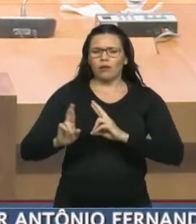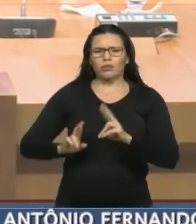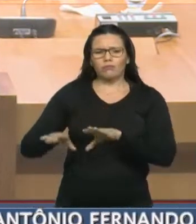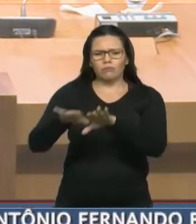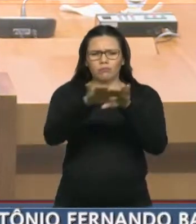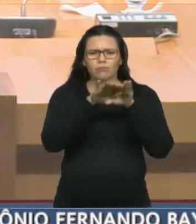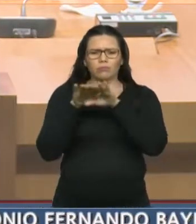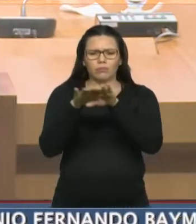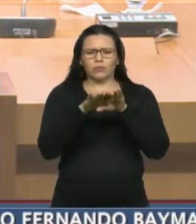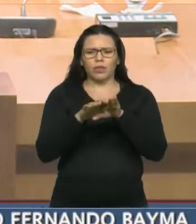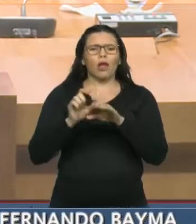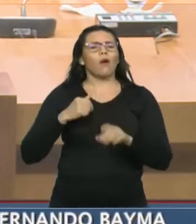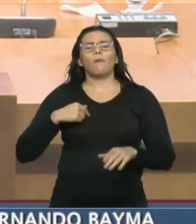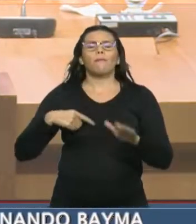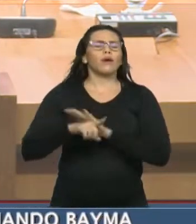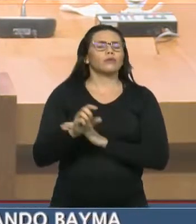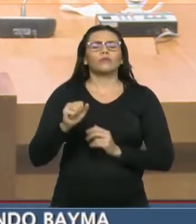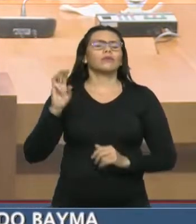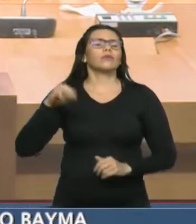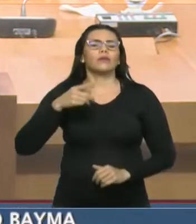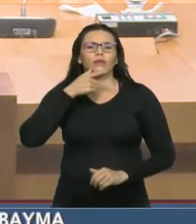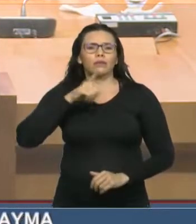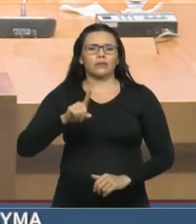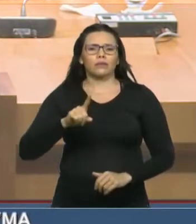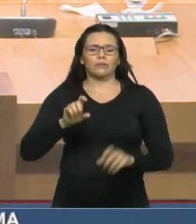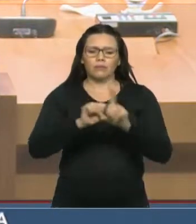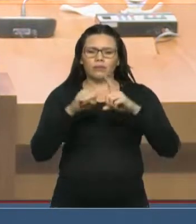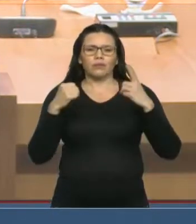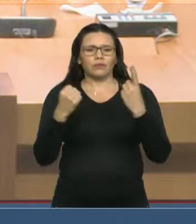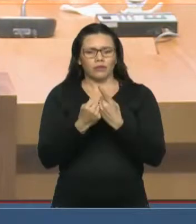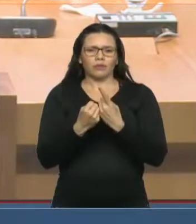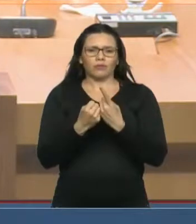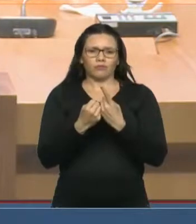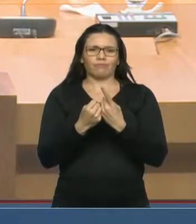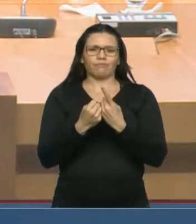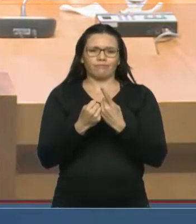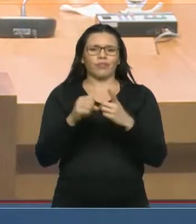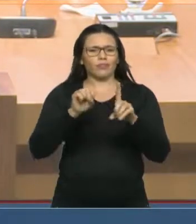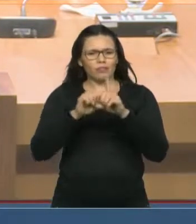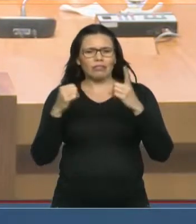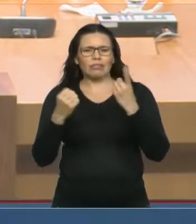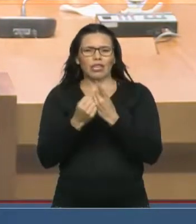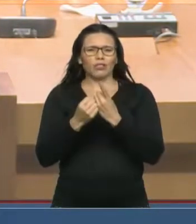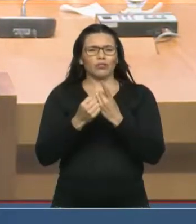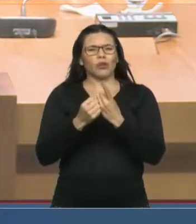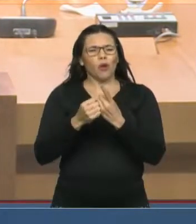A sociedade. O equilíbrio do Estado Democrático de Direito, que lá